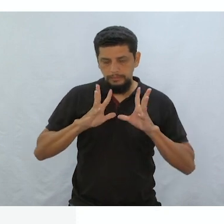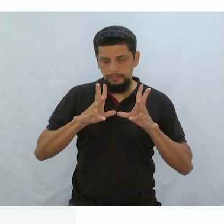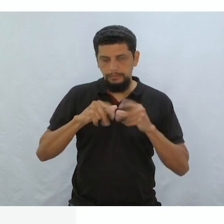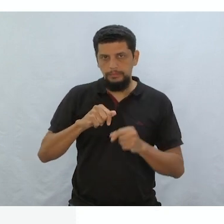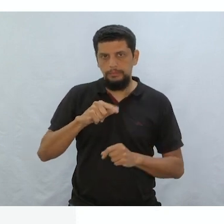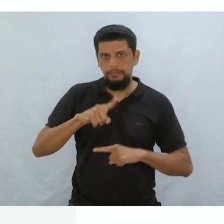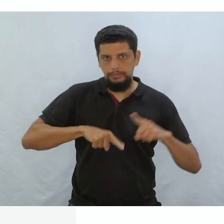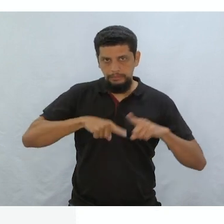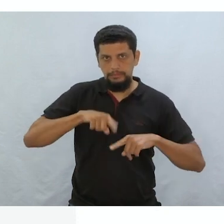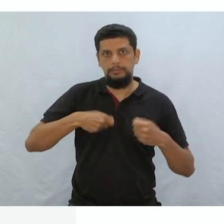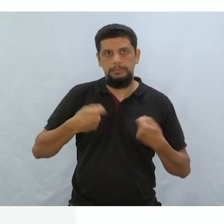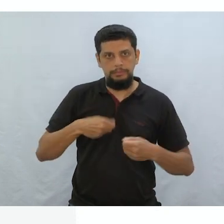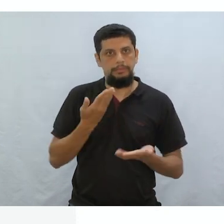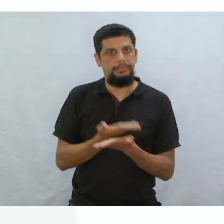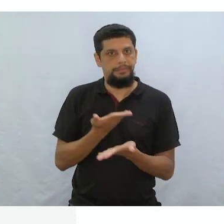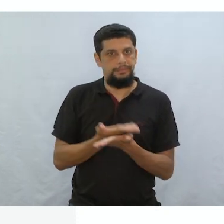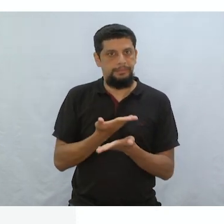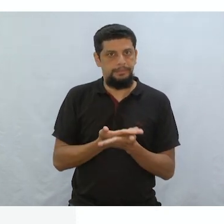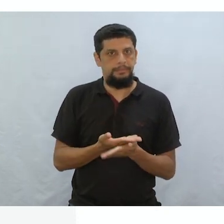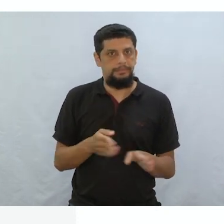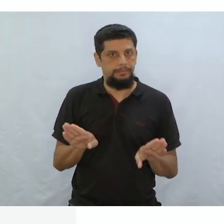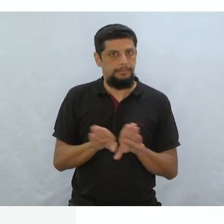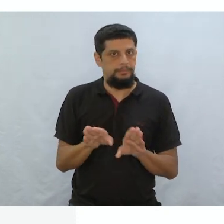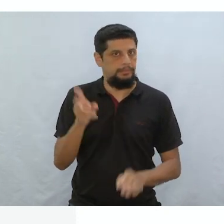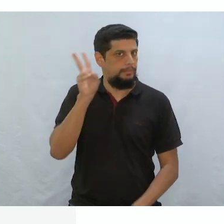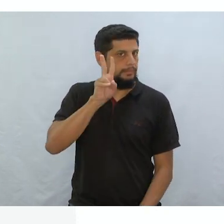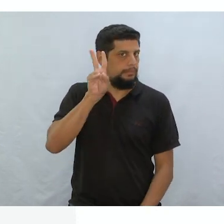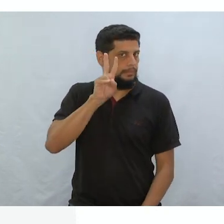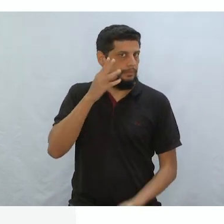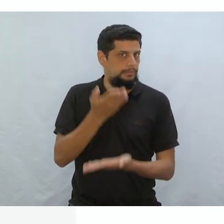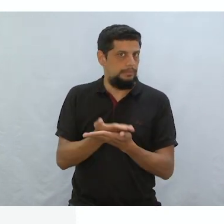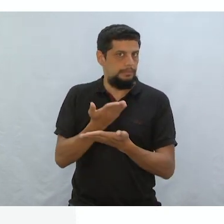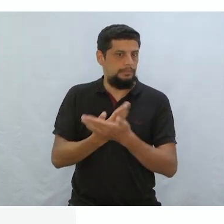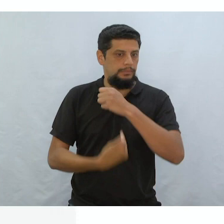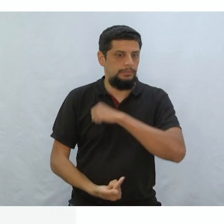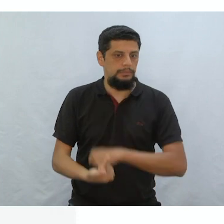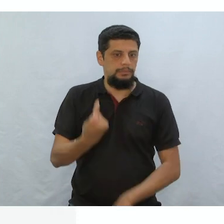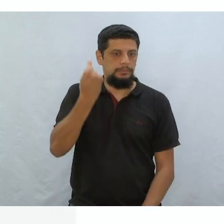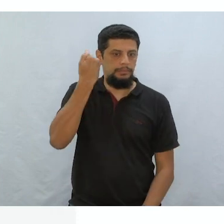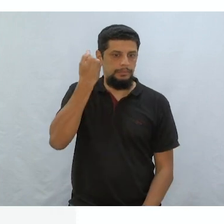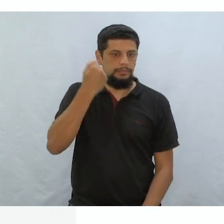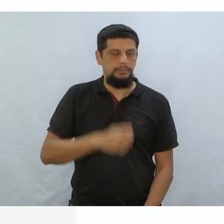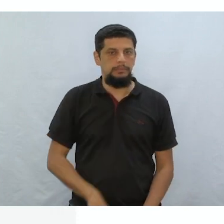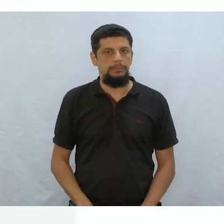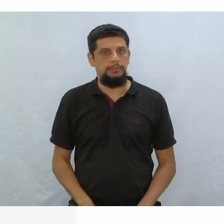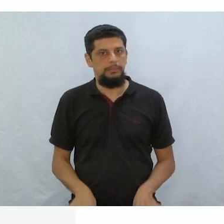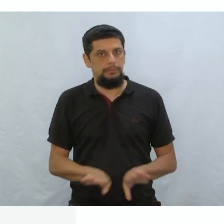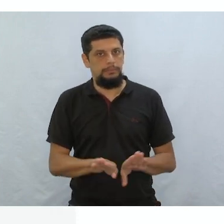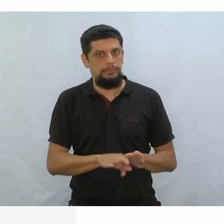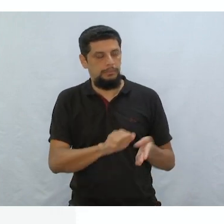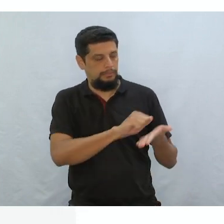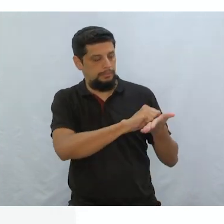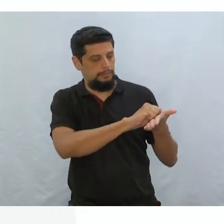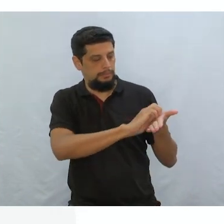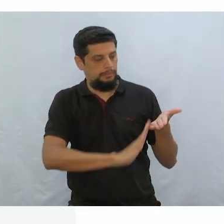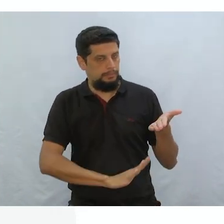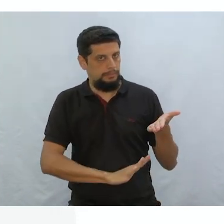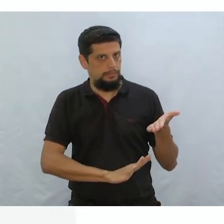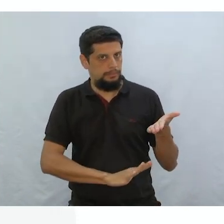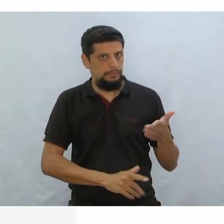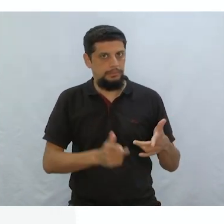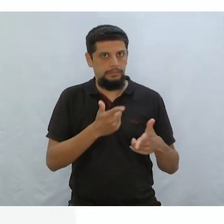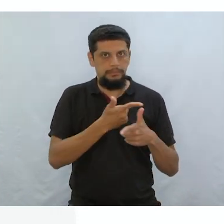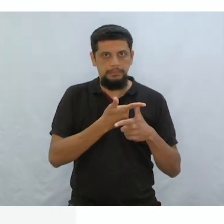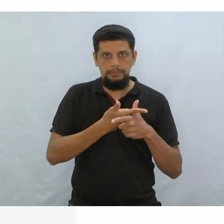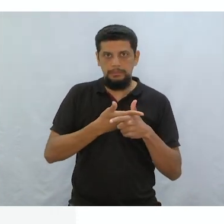todos os materiais que precisamos para esta aula. Também relembramos a atividade, né, de divisão